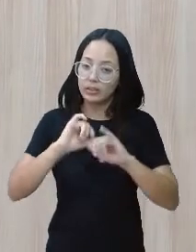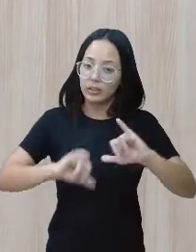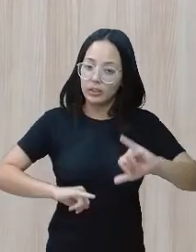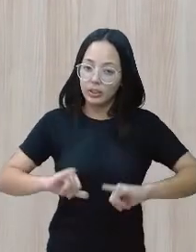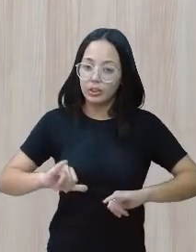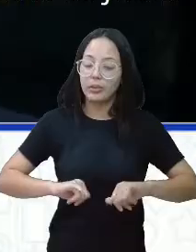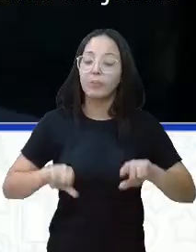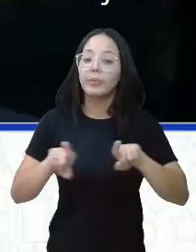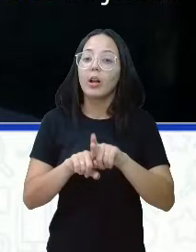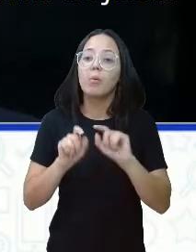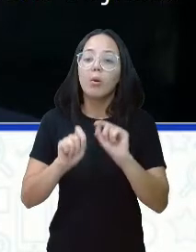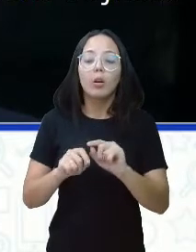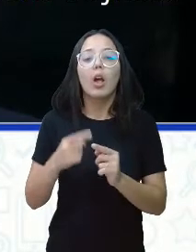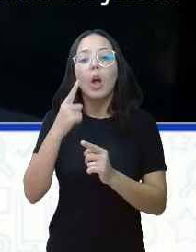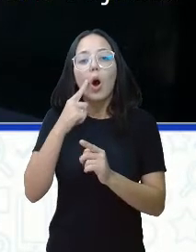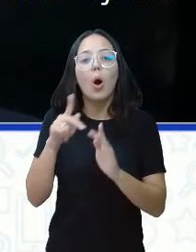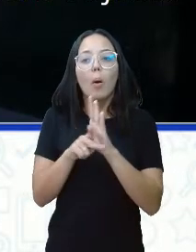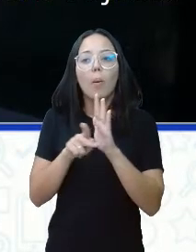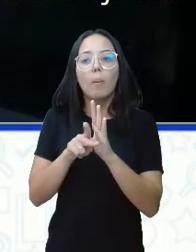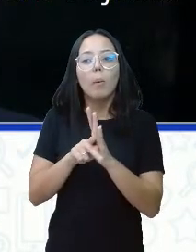Baseado em Quarto de Despejo,